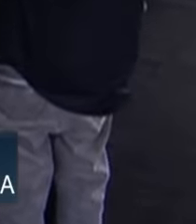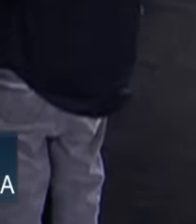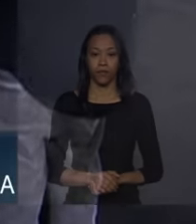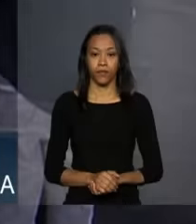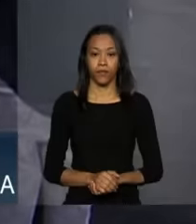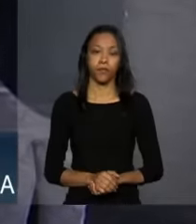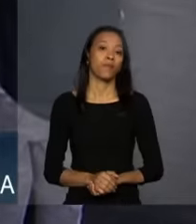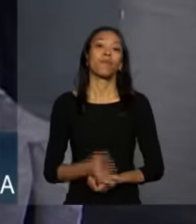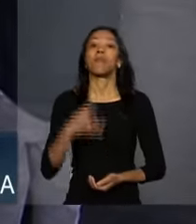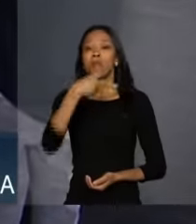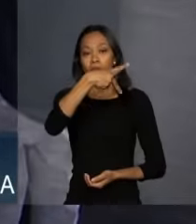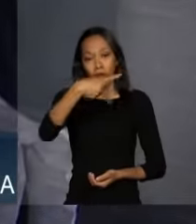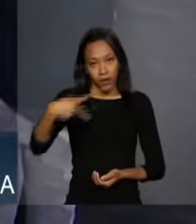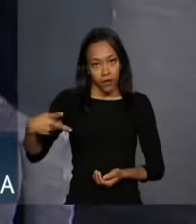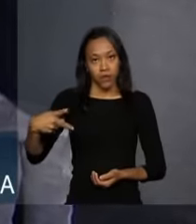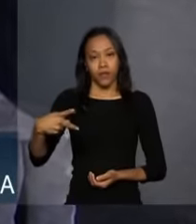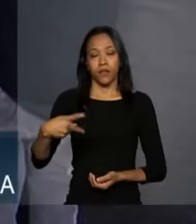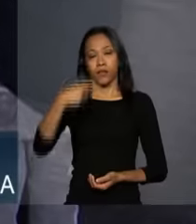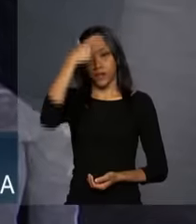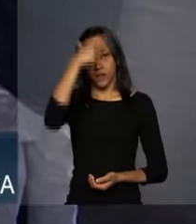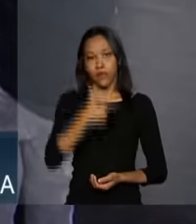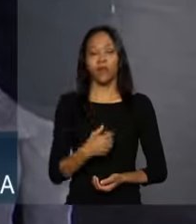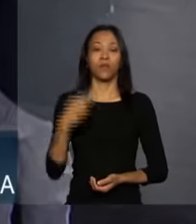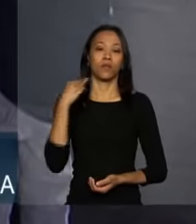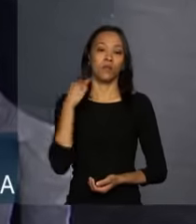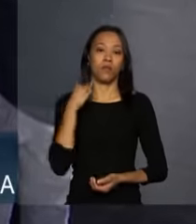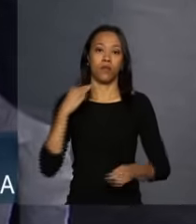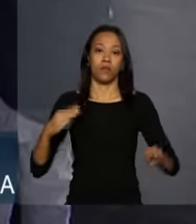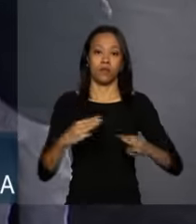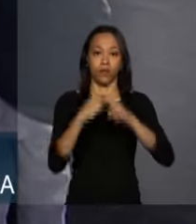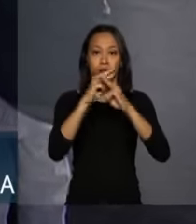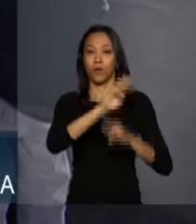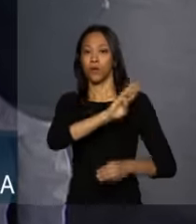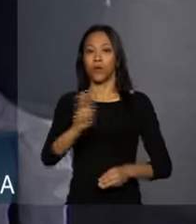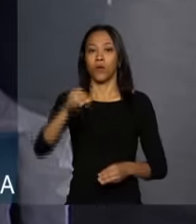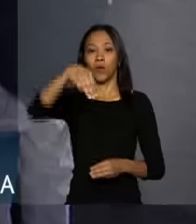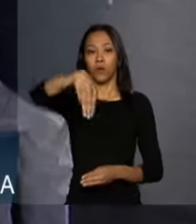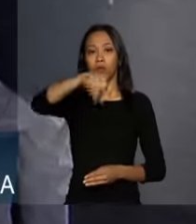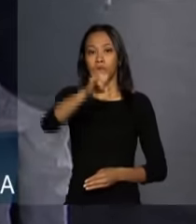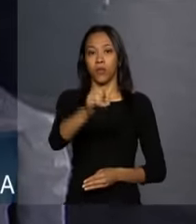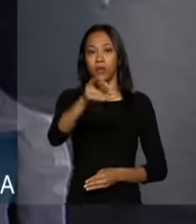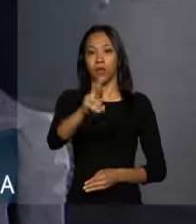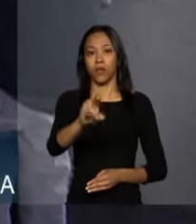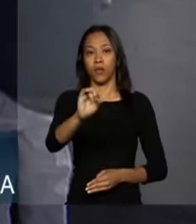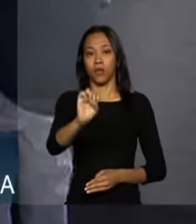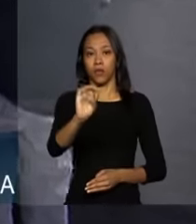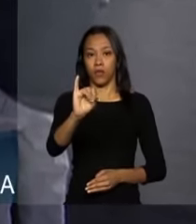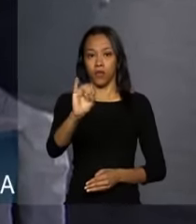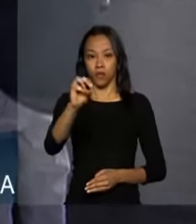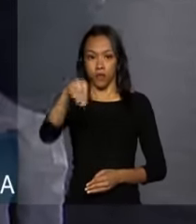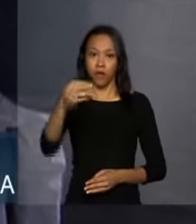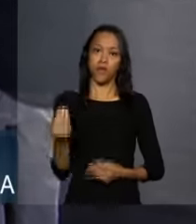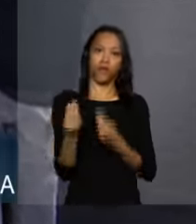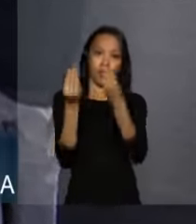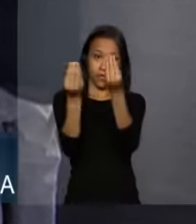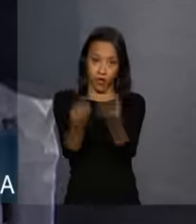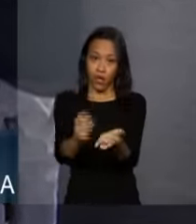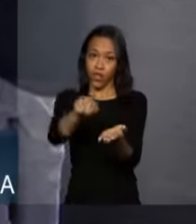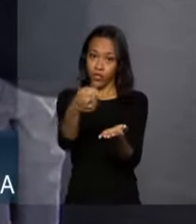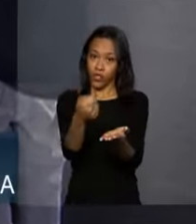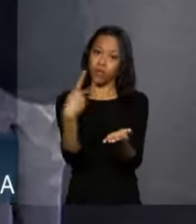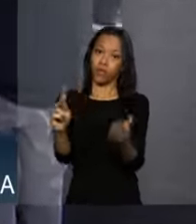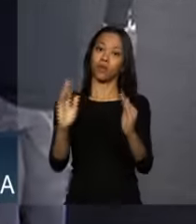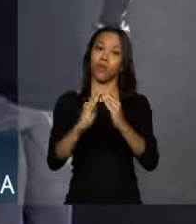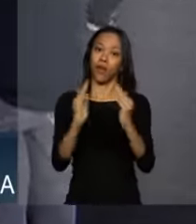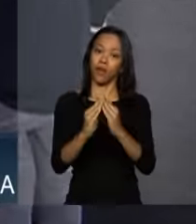Presidenta da Caixa, Miriam Belchior, vai entregar a chave a um dos moradores, seu José da Silva Félix, ele que vem com